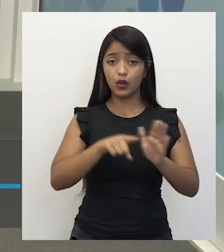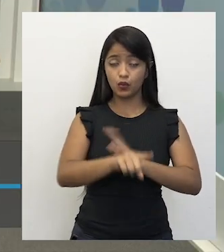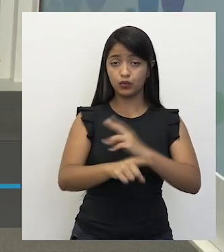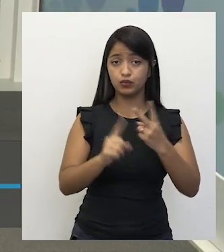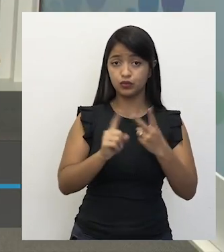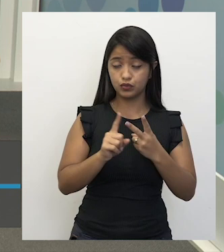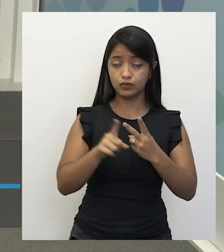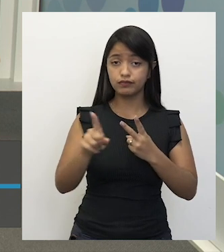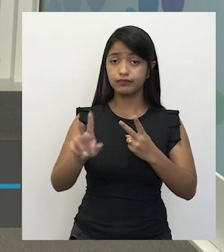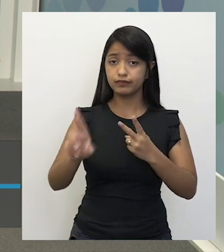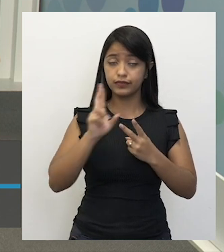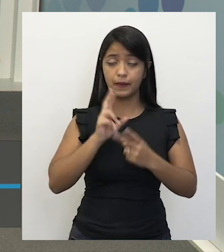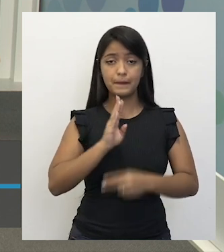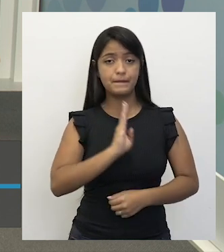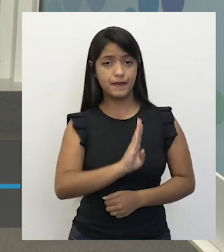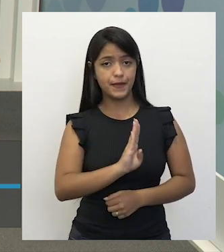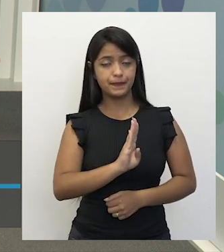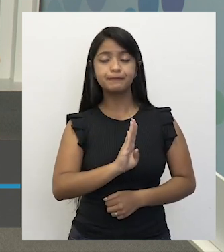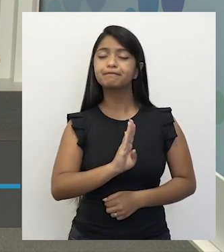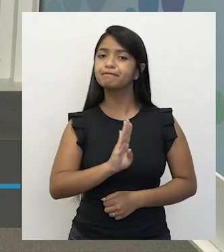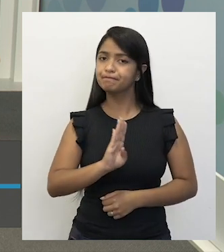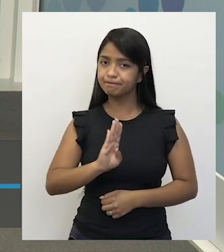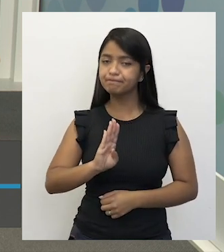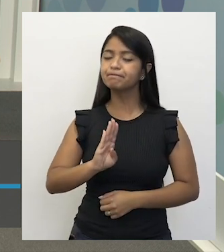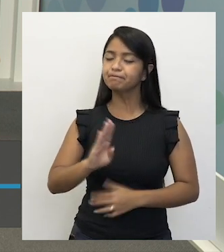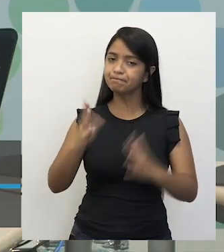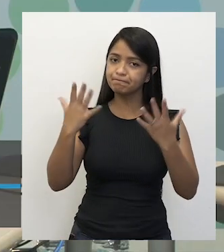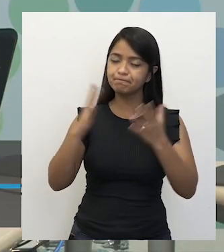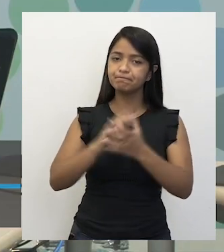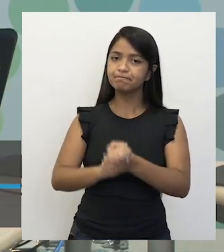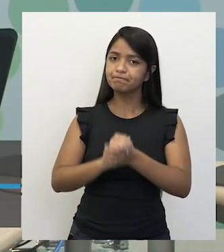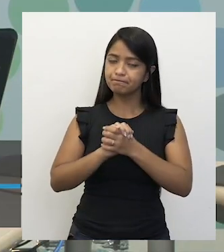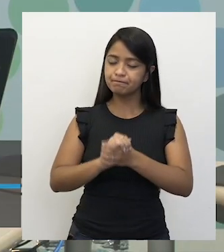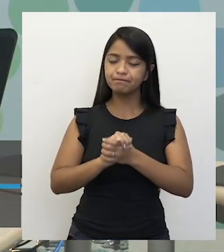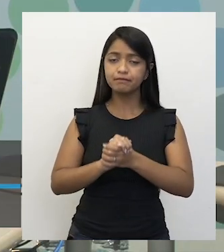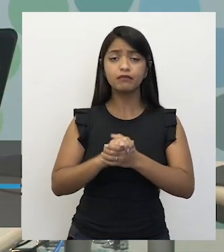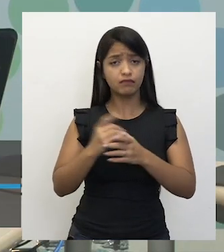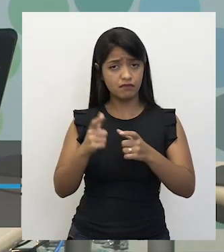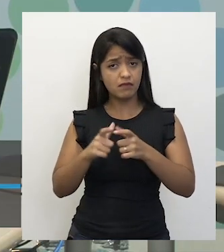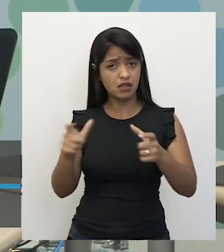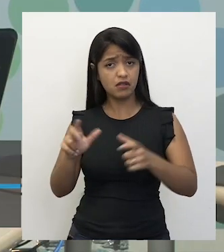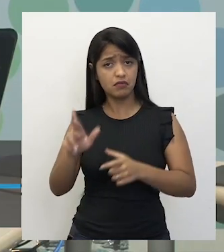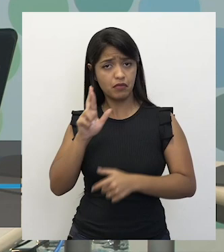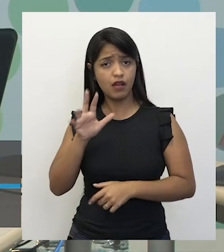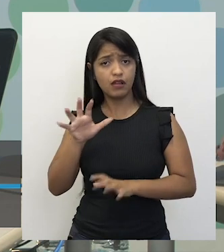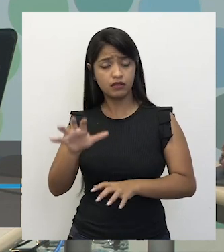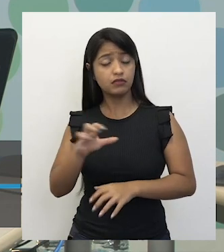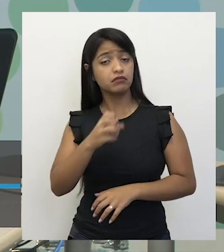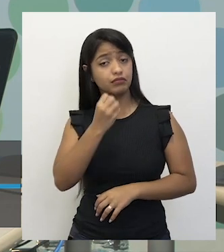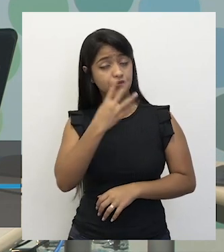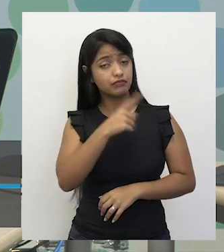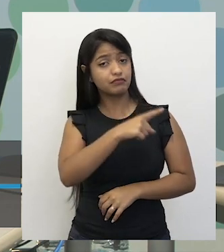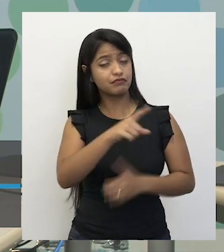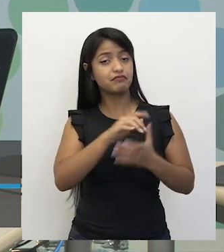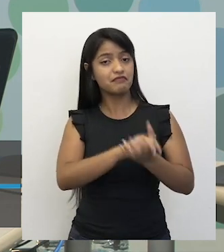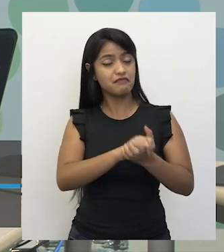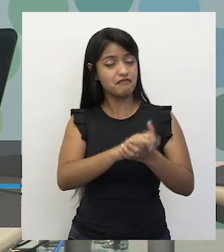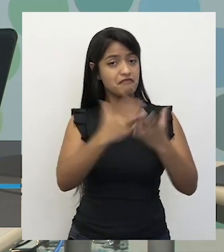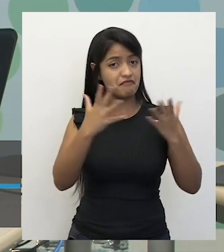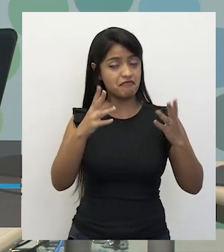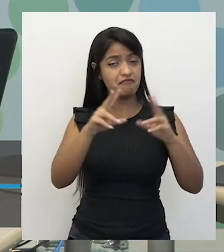bem. Gente, parabéns, vocês estão expertos. Acho que é a maioria, viu? Todos estão acertando. Narrativa, olha